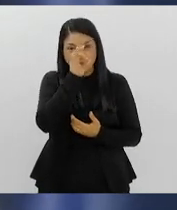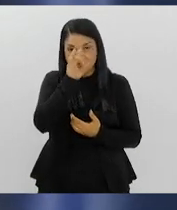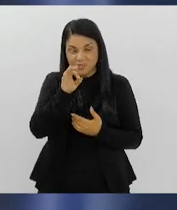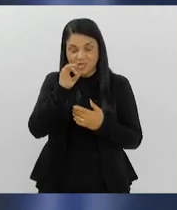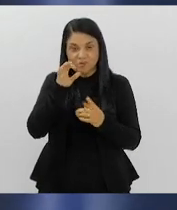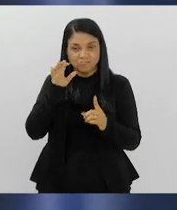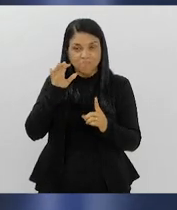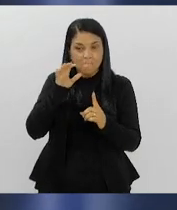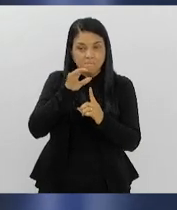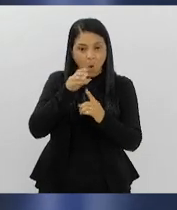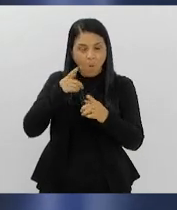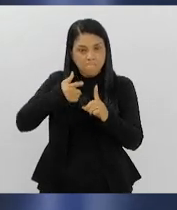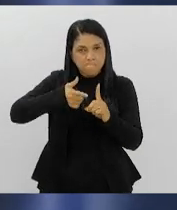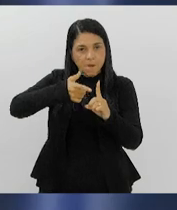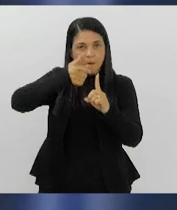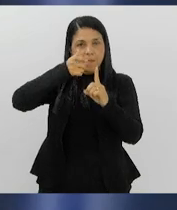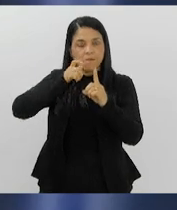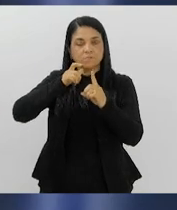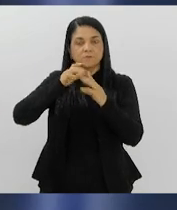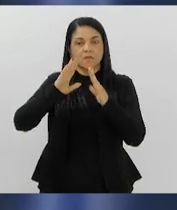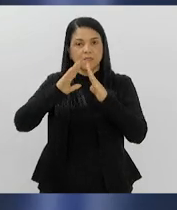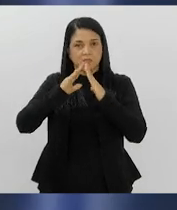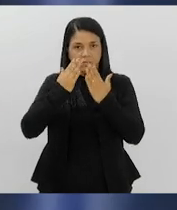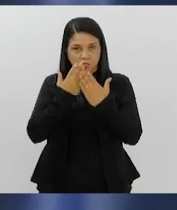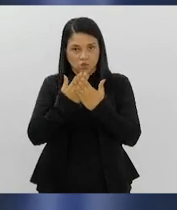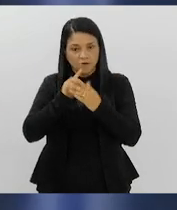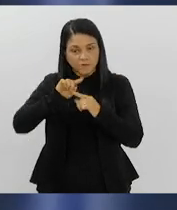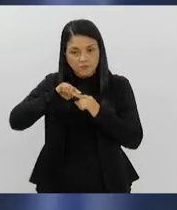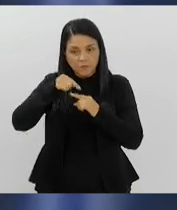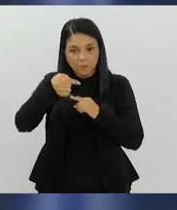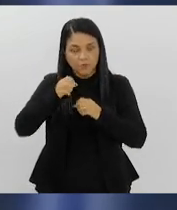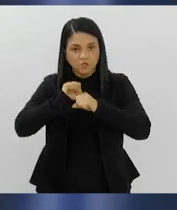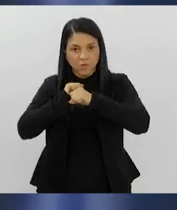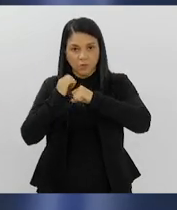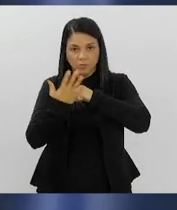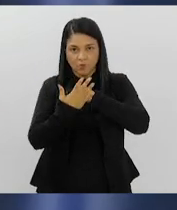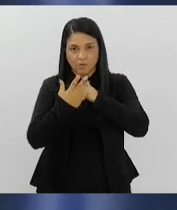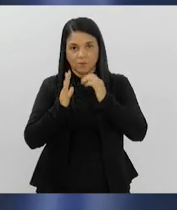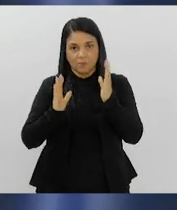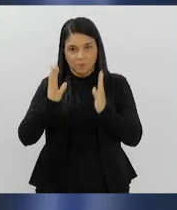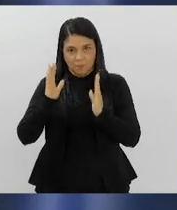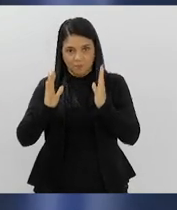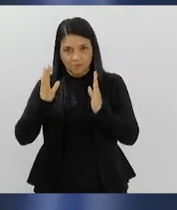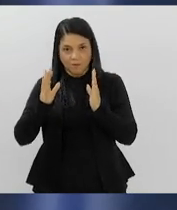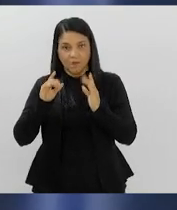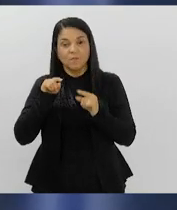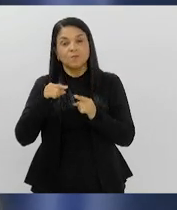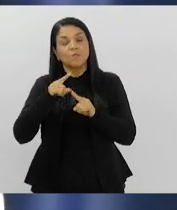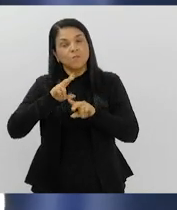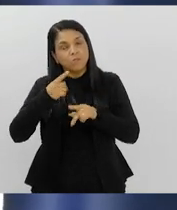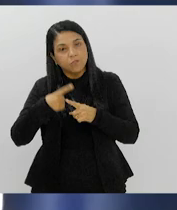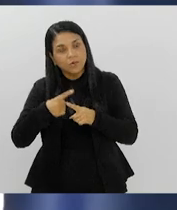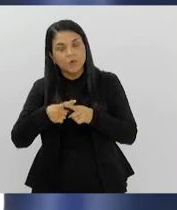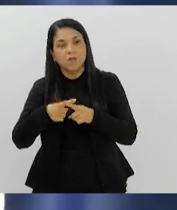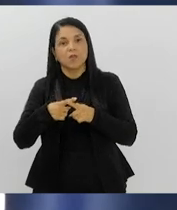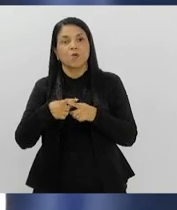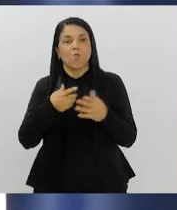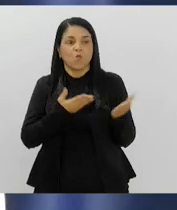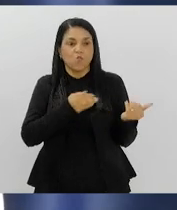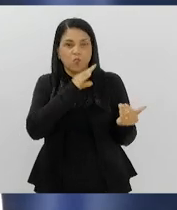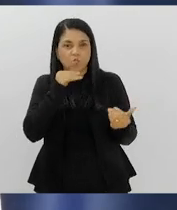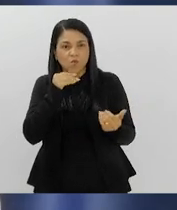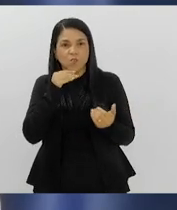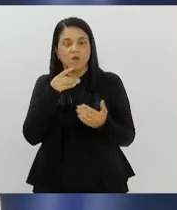aconteceram pós-pandemia. Ou seja, tem muito a ver com o adolescente estar grudado num telefone celular, num computador, num tablet, e